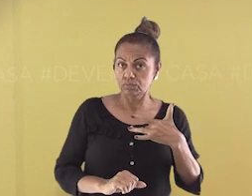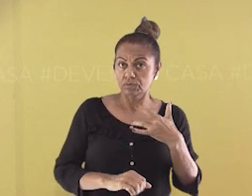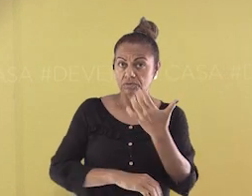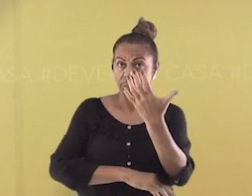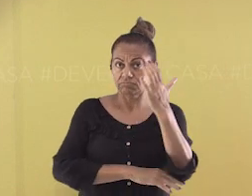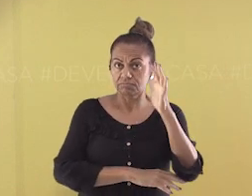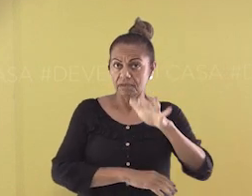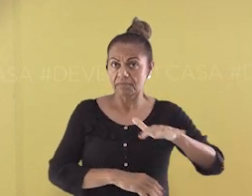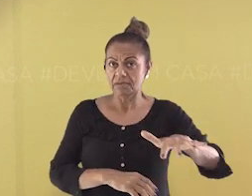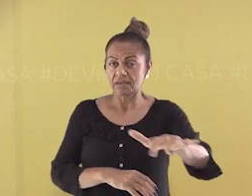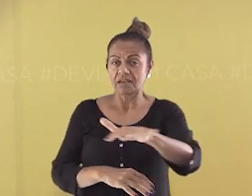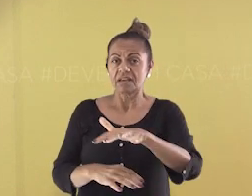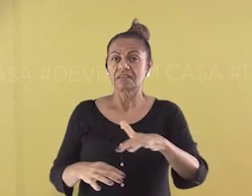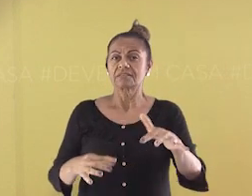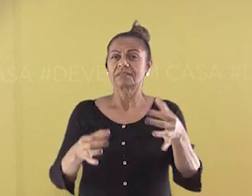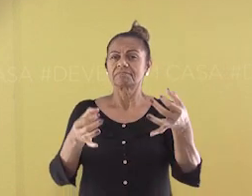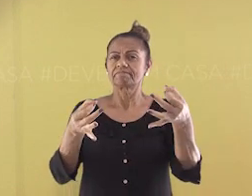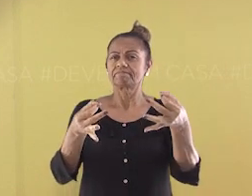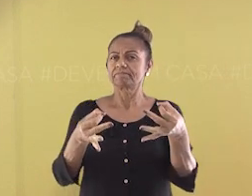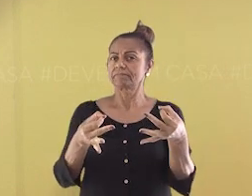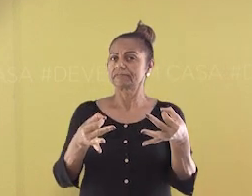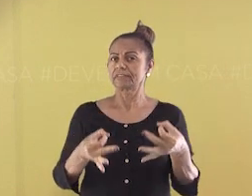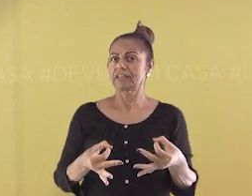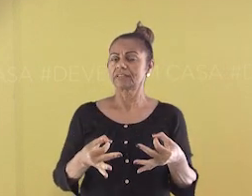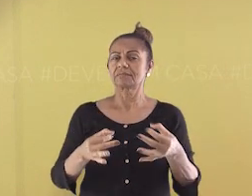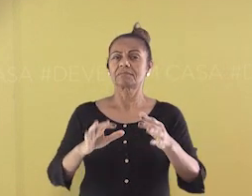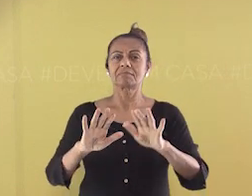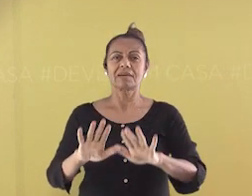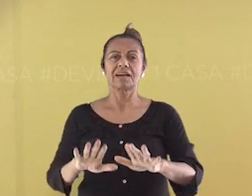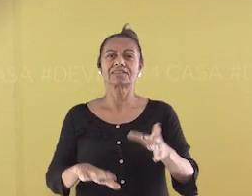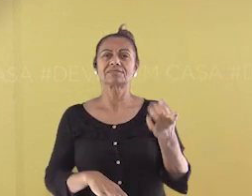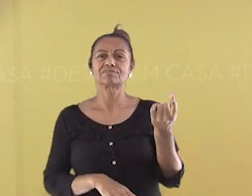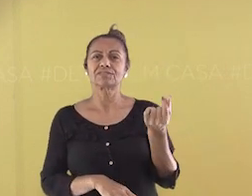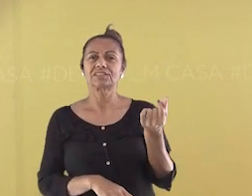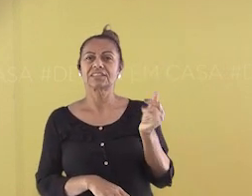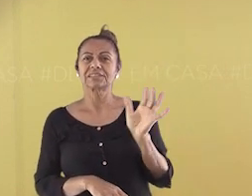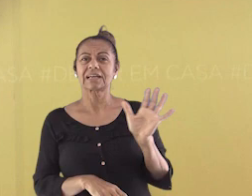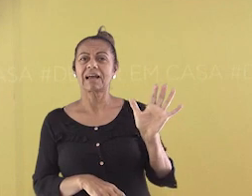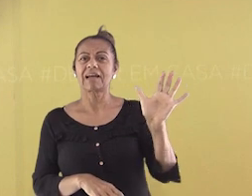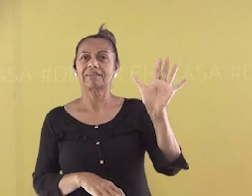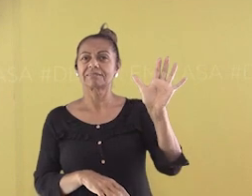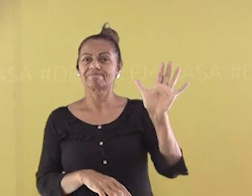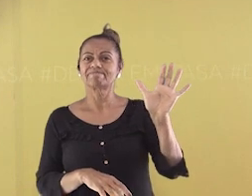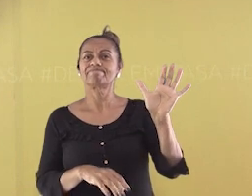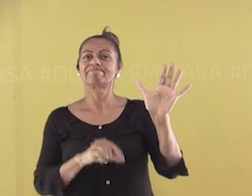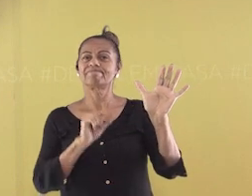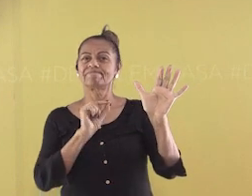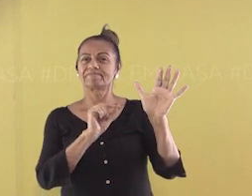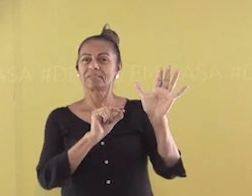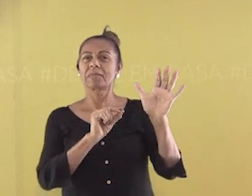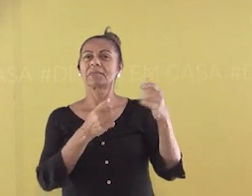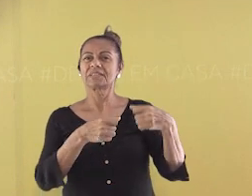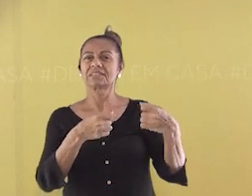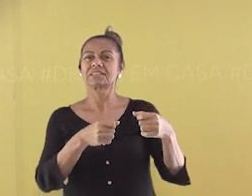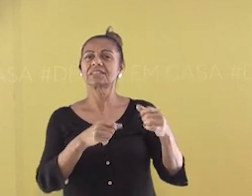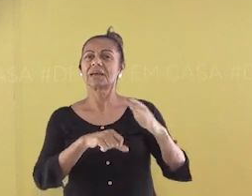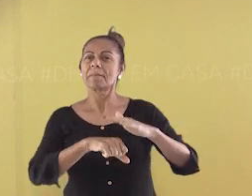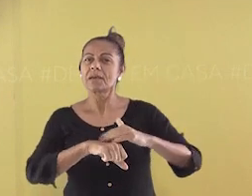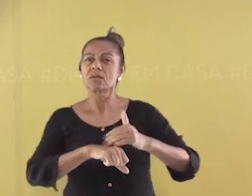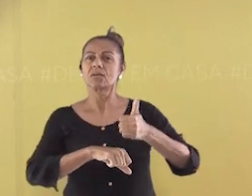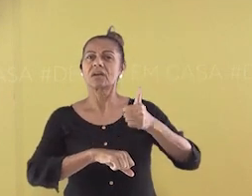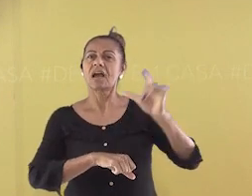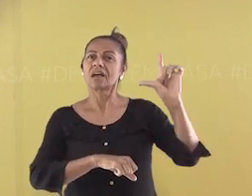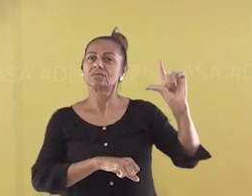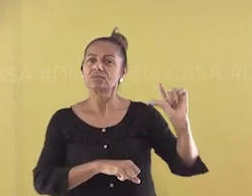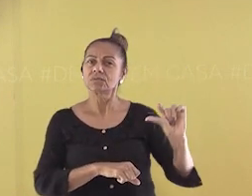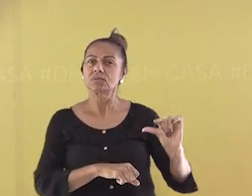excelente, mas seu valor diferenciado ainda é uma questão a ser melhorada para que todos tenham acesso.